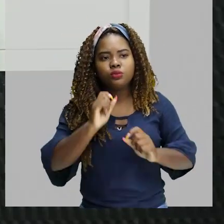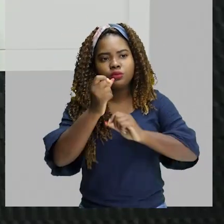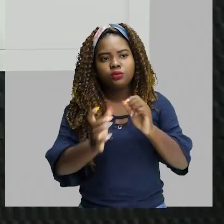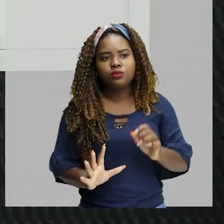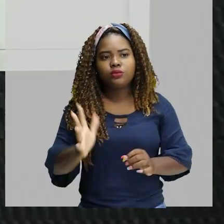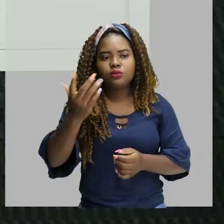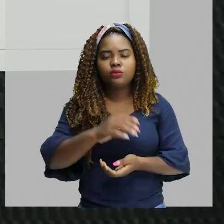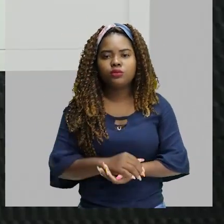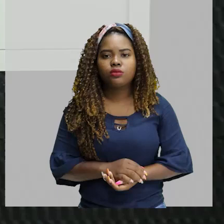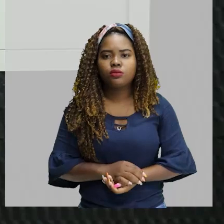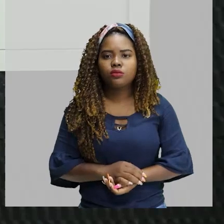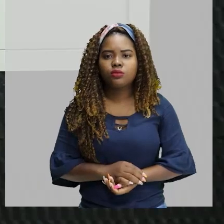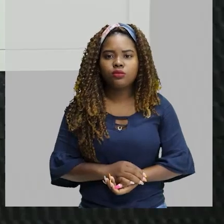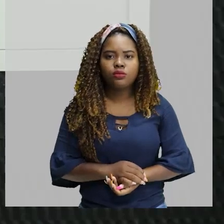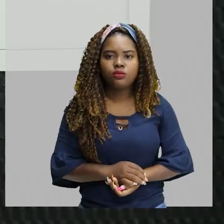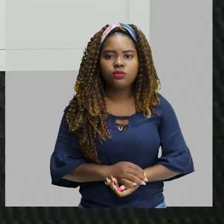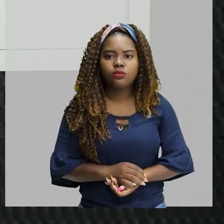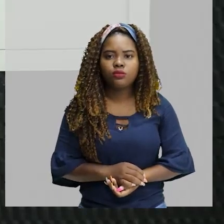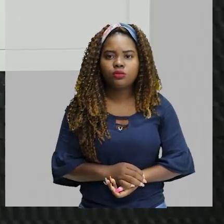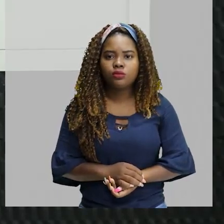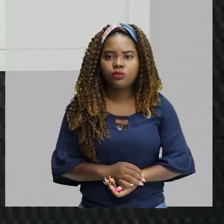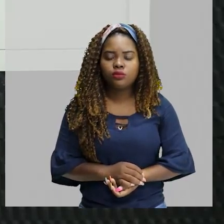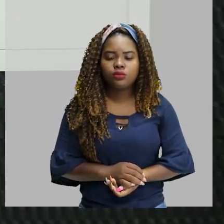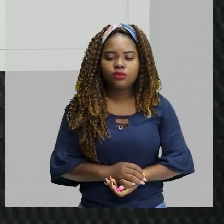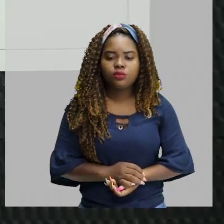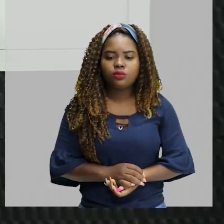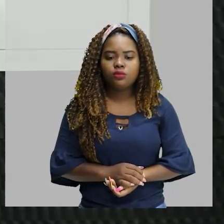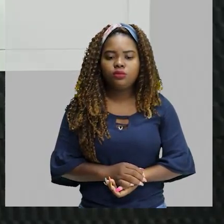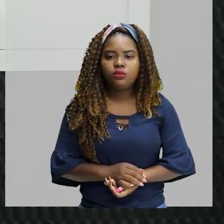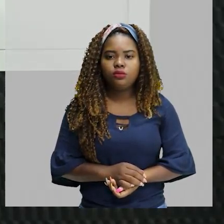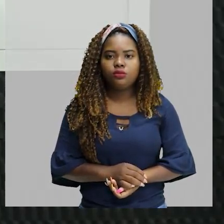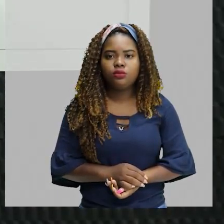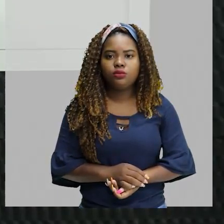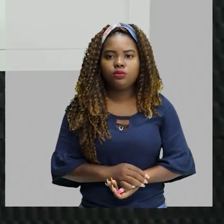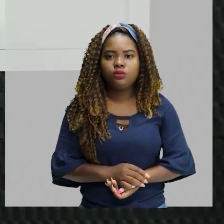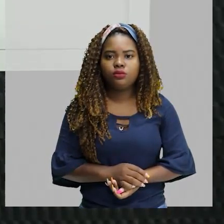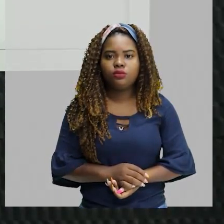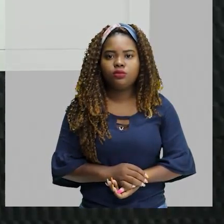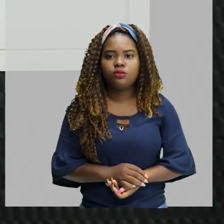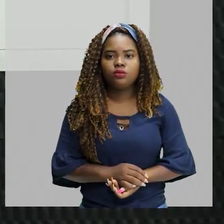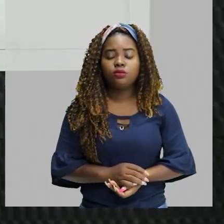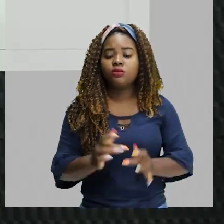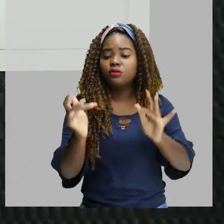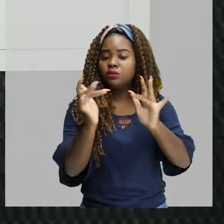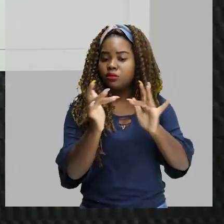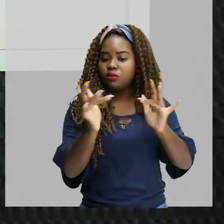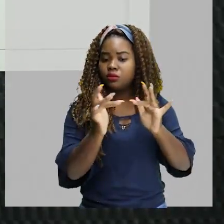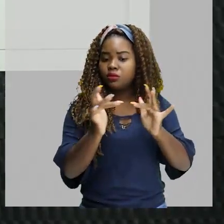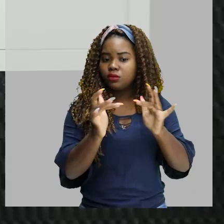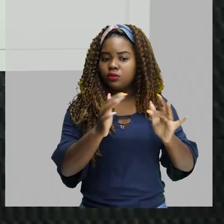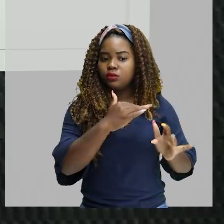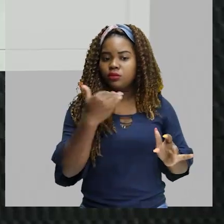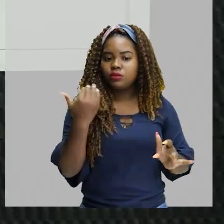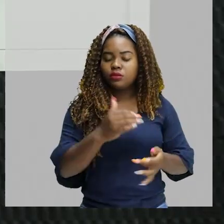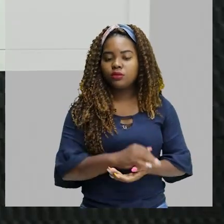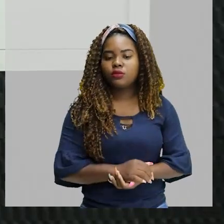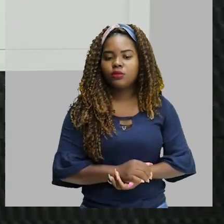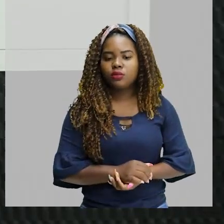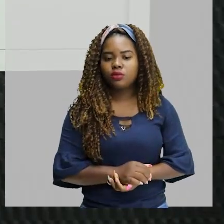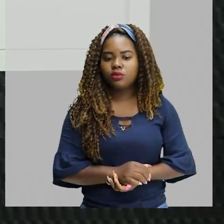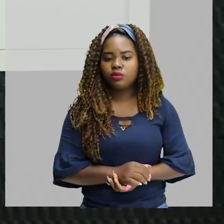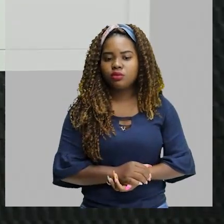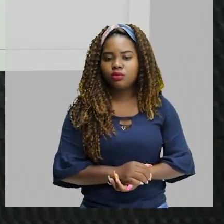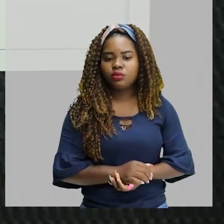tá? Aquele elemento, aquele cidadão que entra em contato com a morte, e esta morte ela passa a